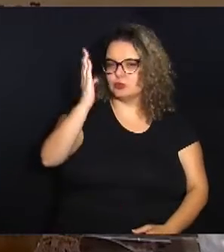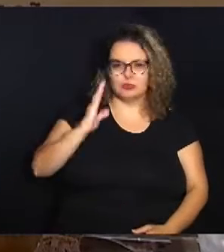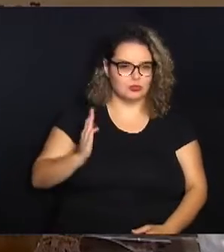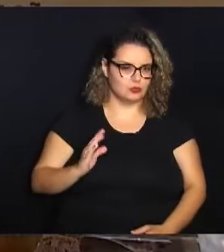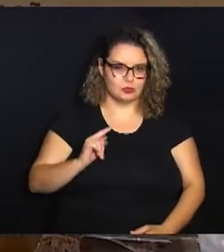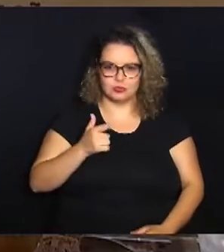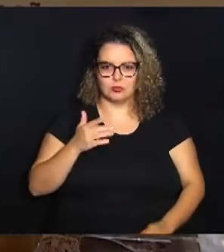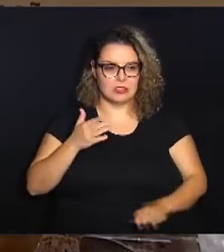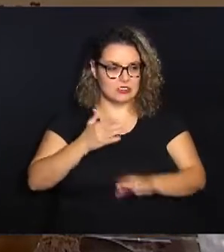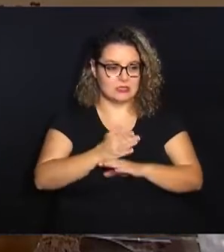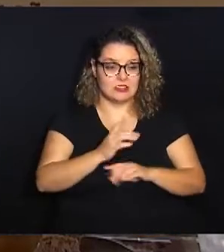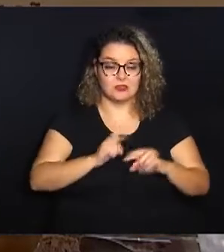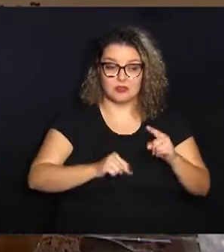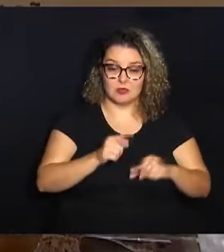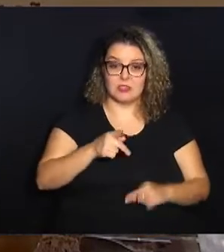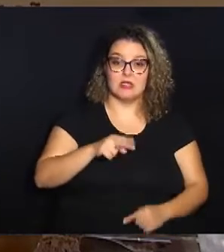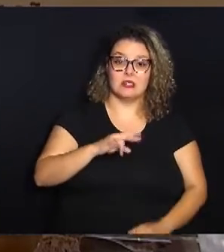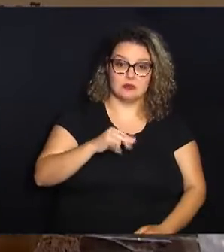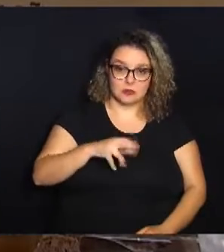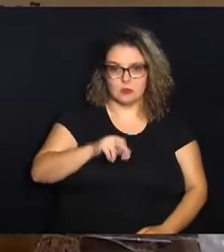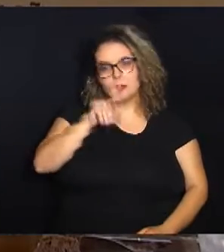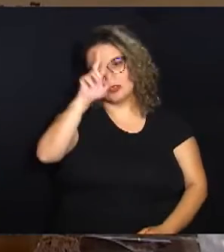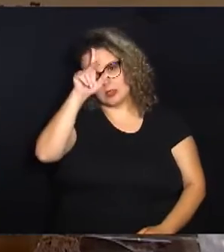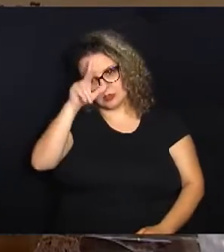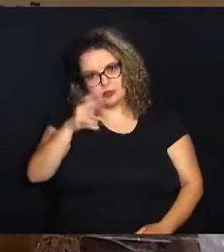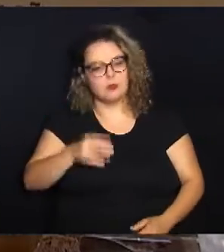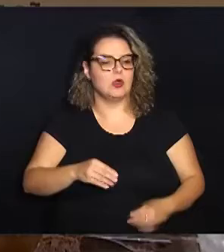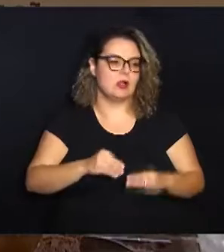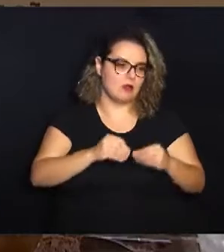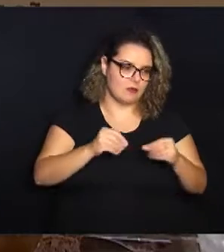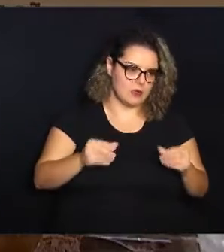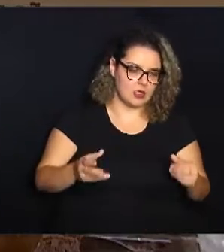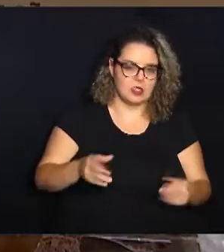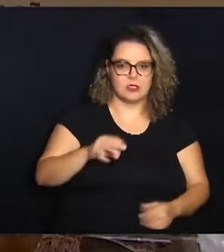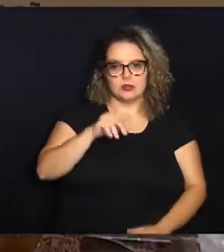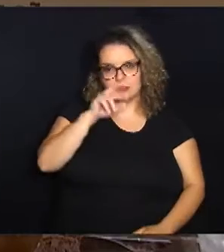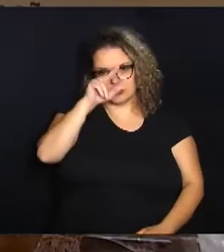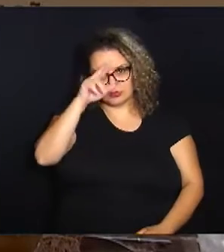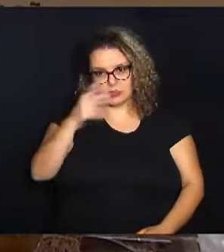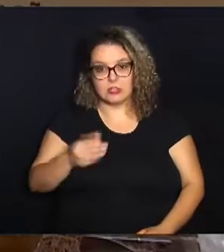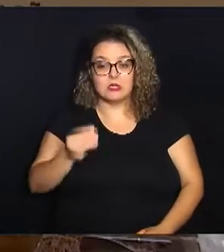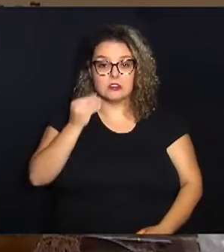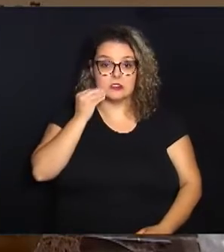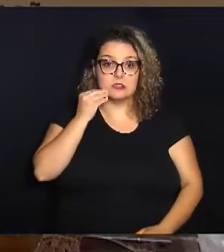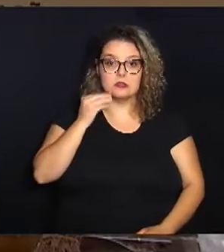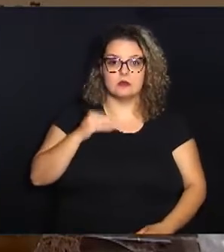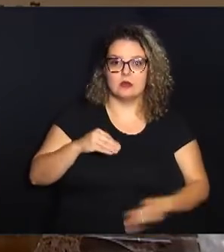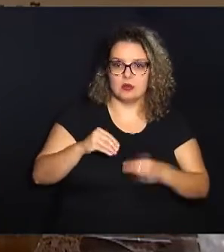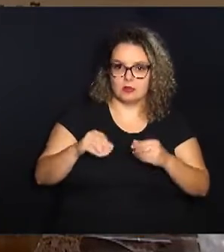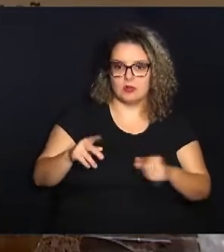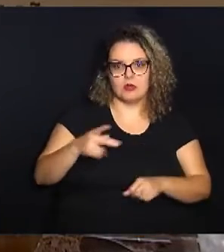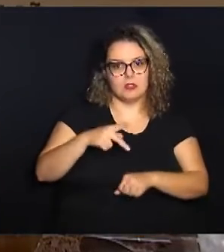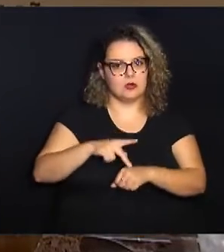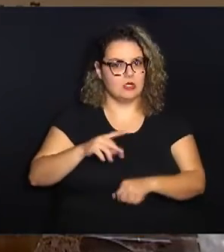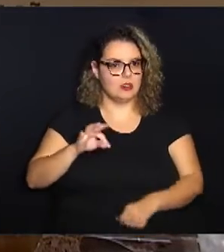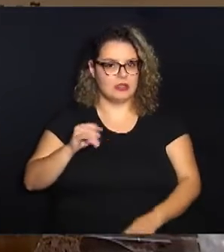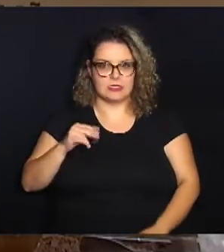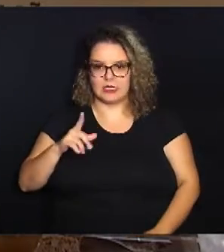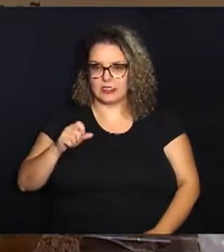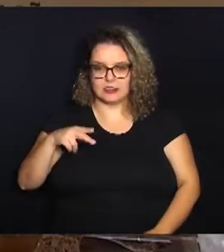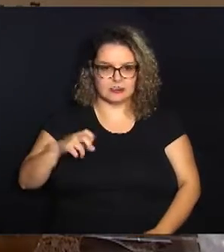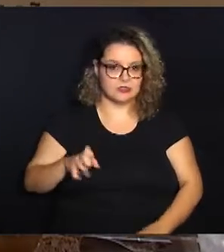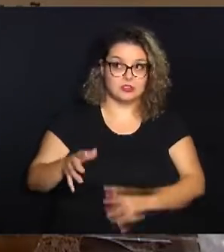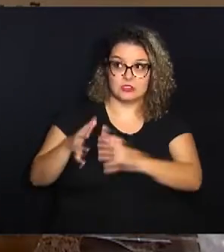acesso à matéria-prima, que são os insetos, a farinha do inseto. Tentamos importar essa farinha de países como Tailândia,